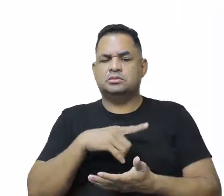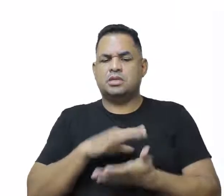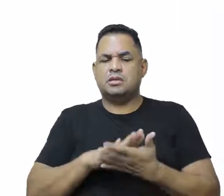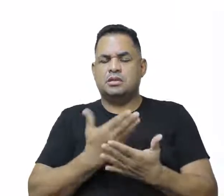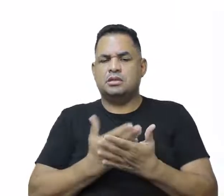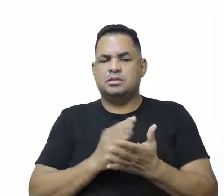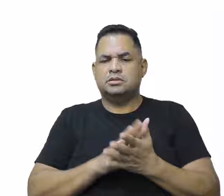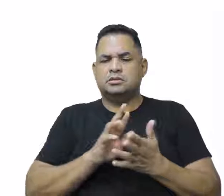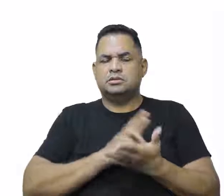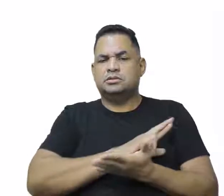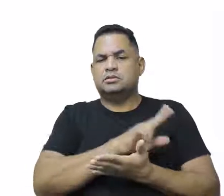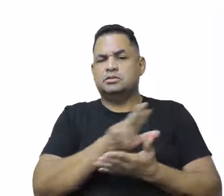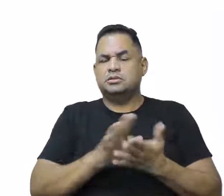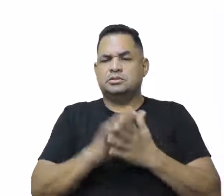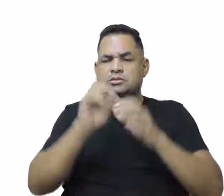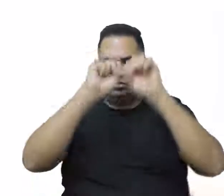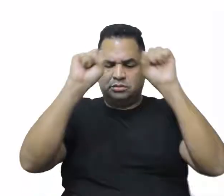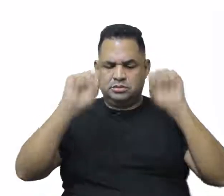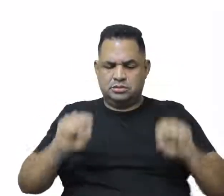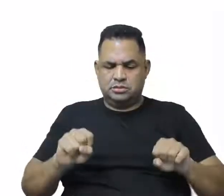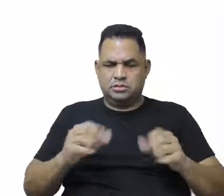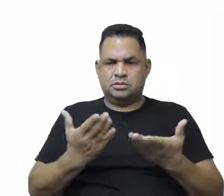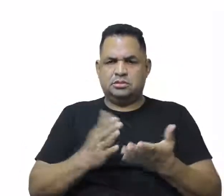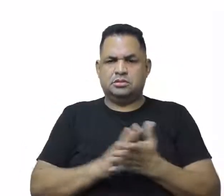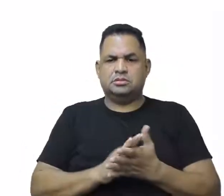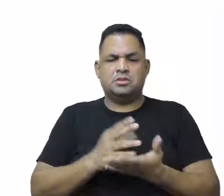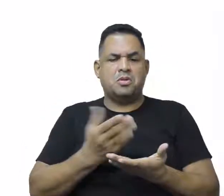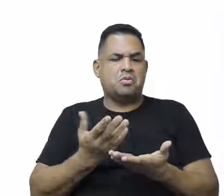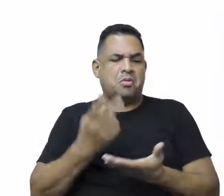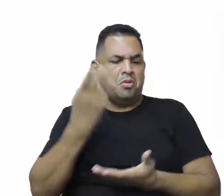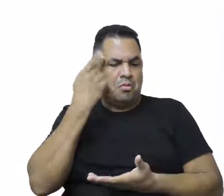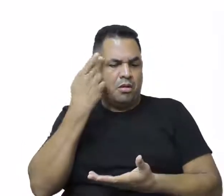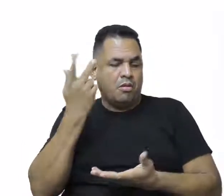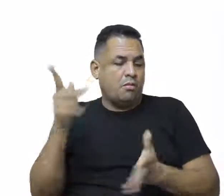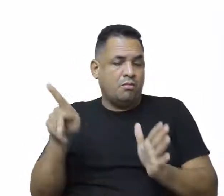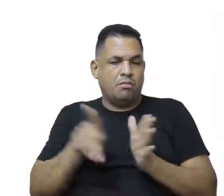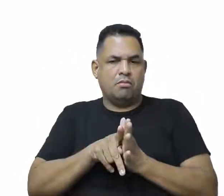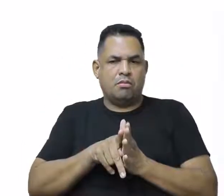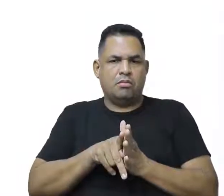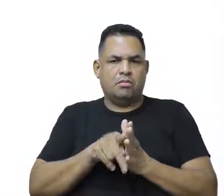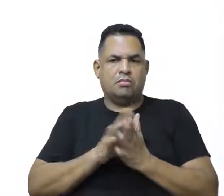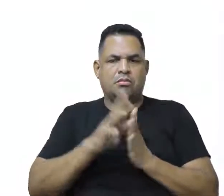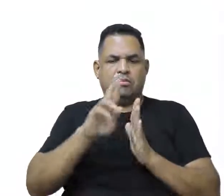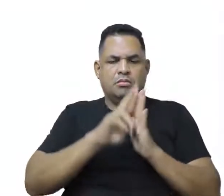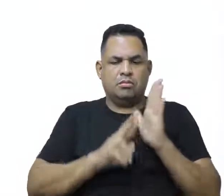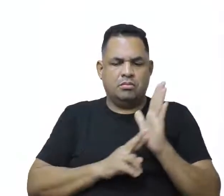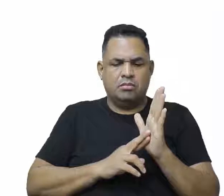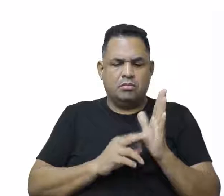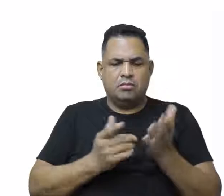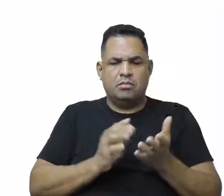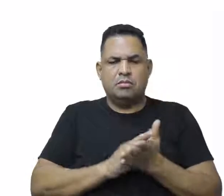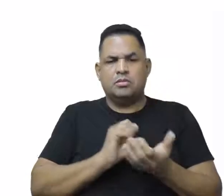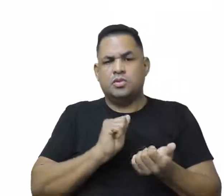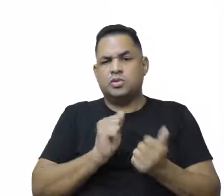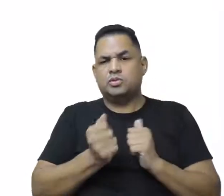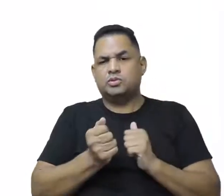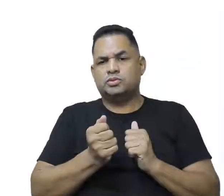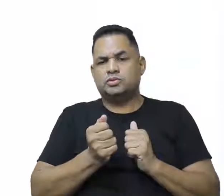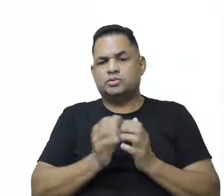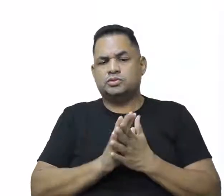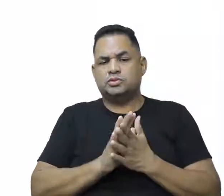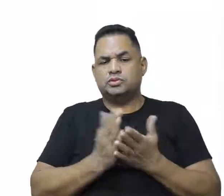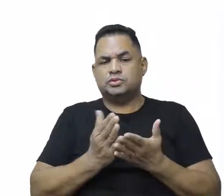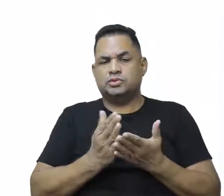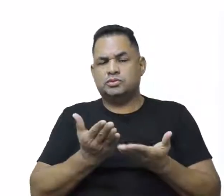sistemas, que podem ser comuns ou particulares, regras de um jogo ou regras de uma